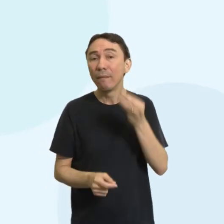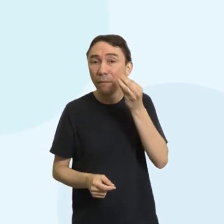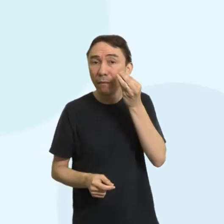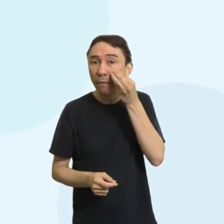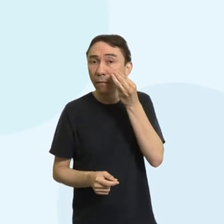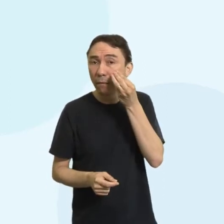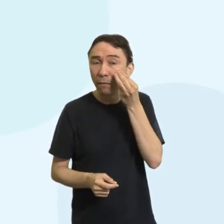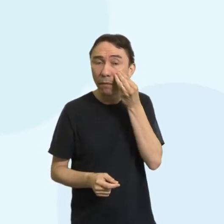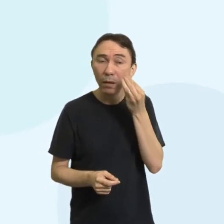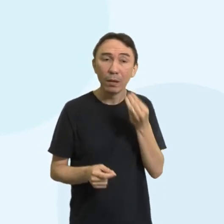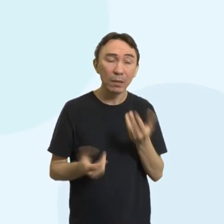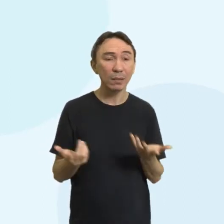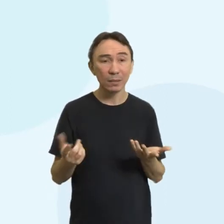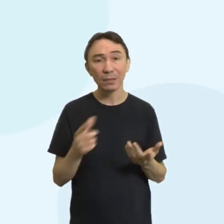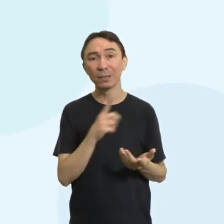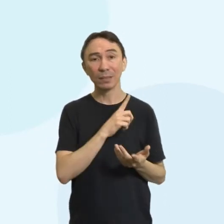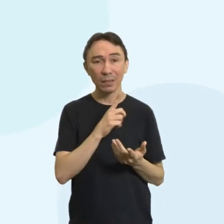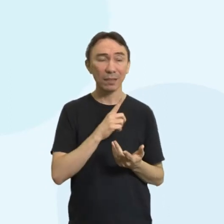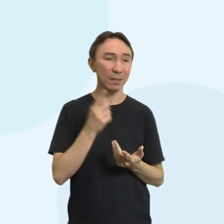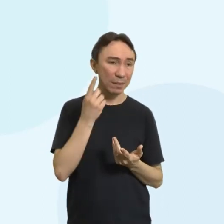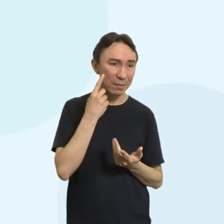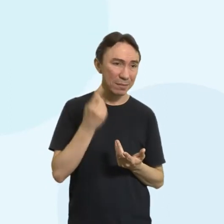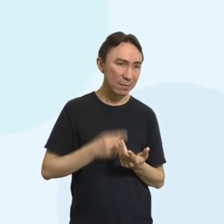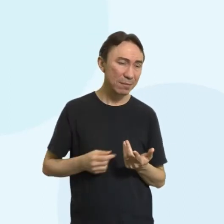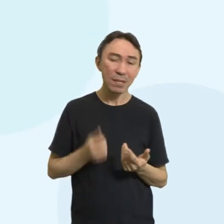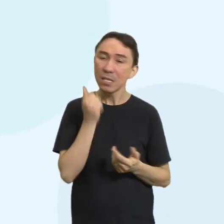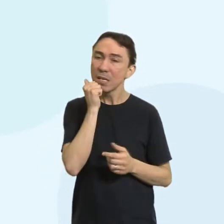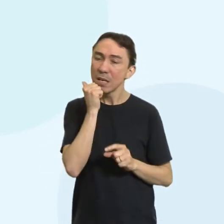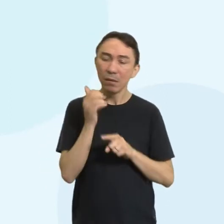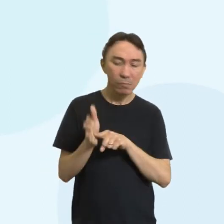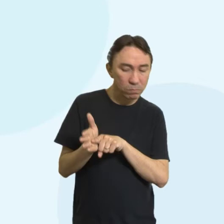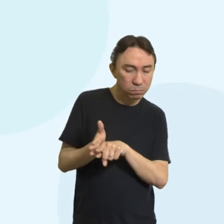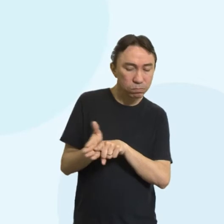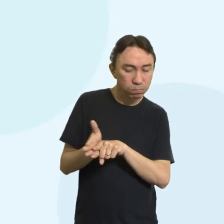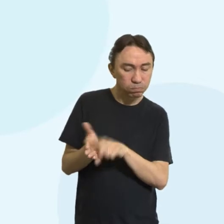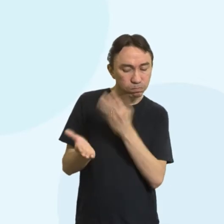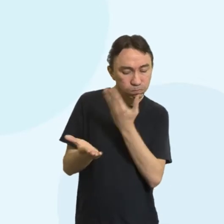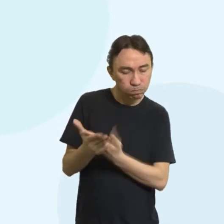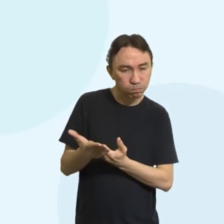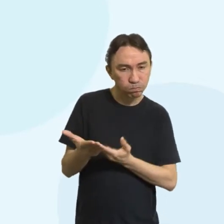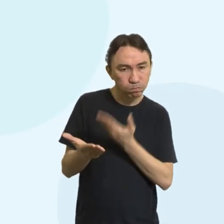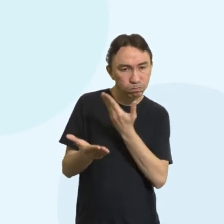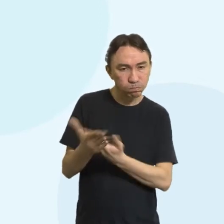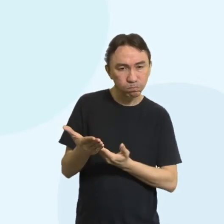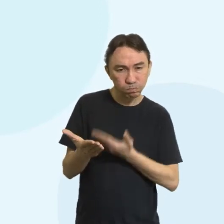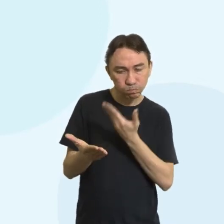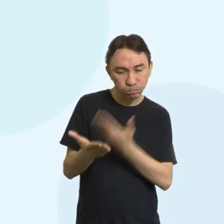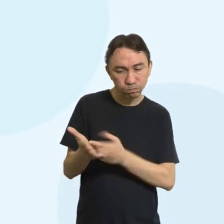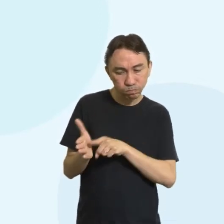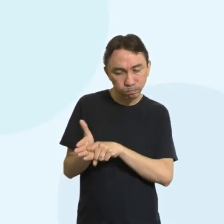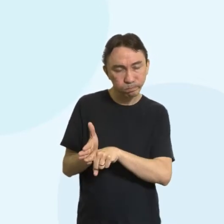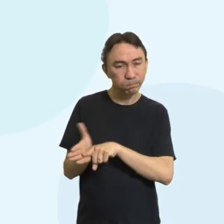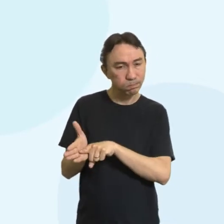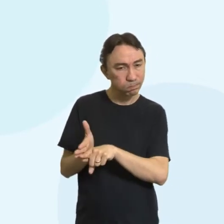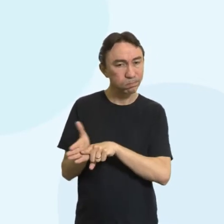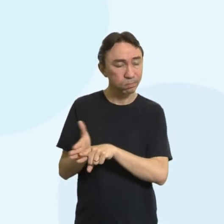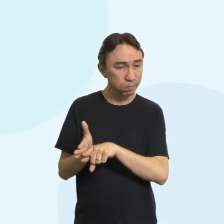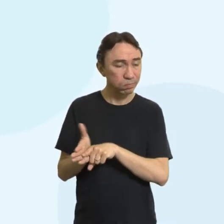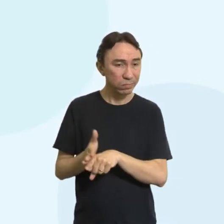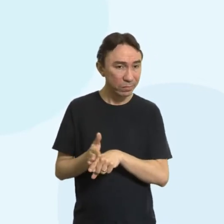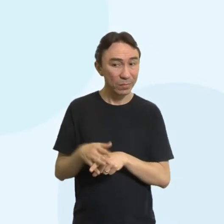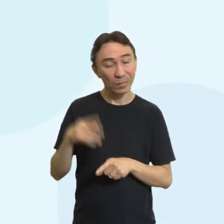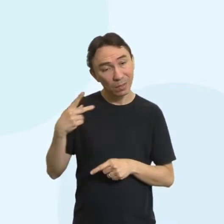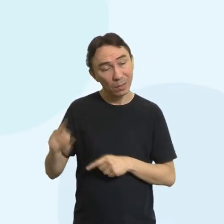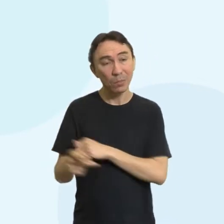uma investigação científica e são fundamentais tanto para despertar o conhecimento, para despertar o gosto dos estudantes